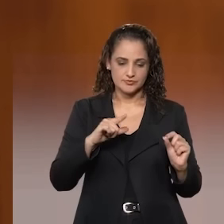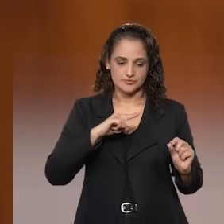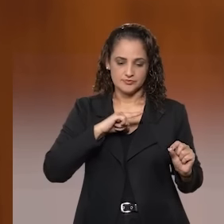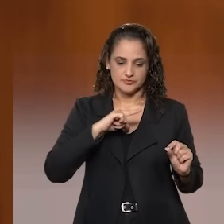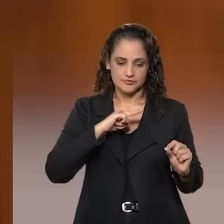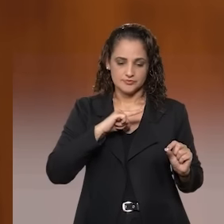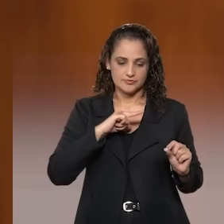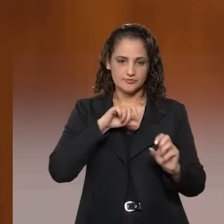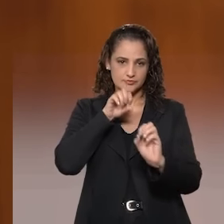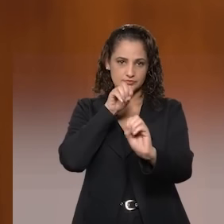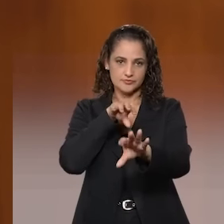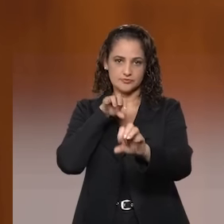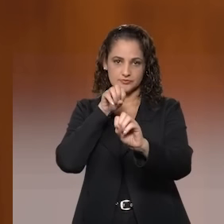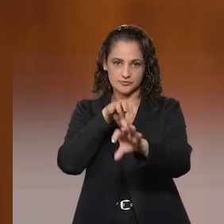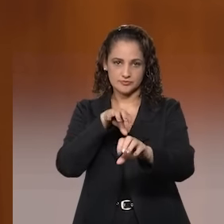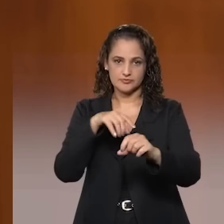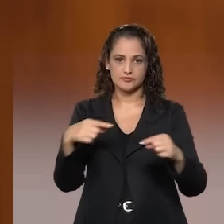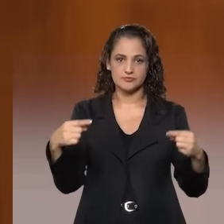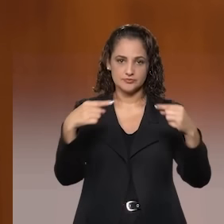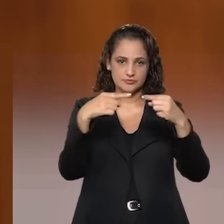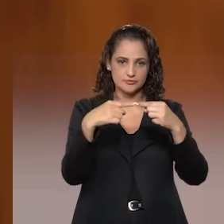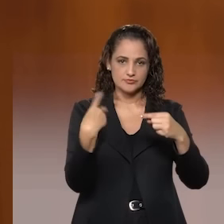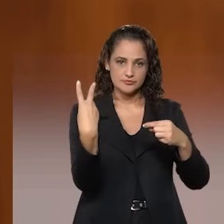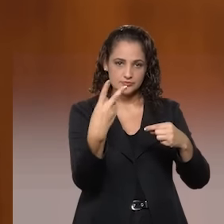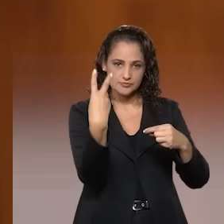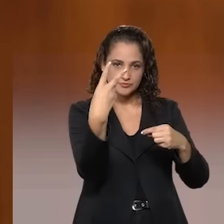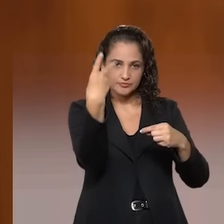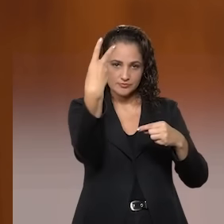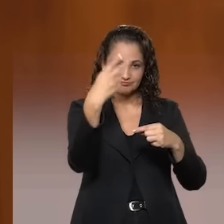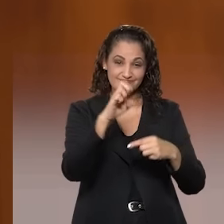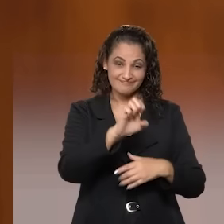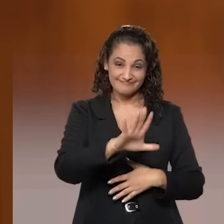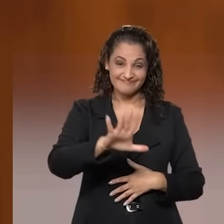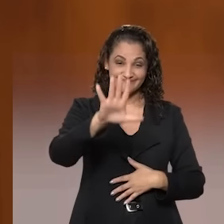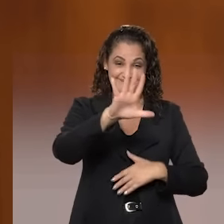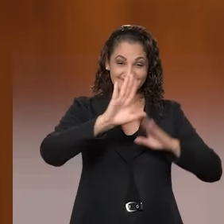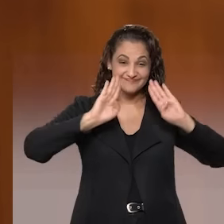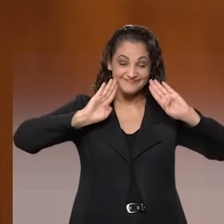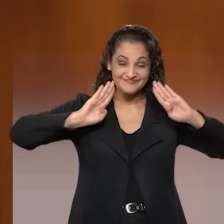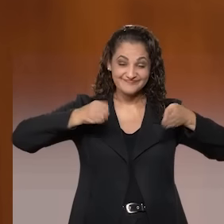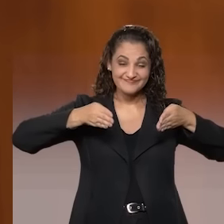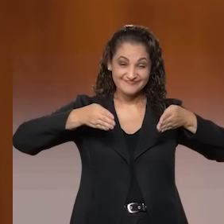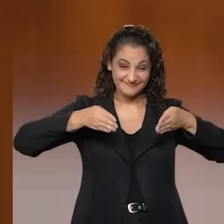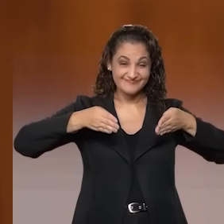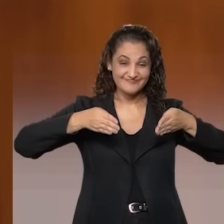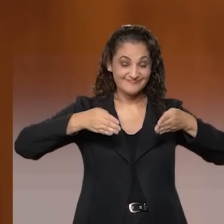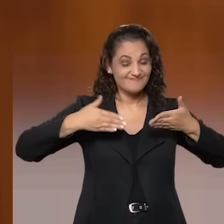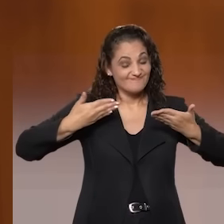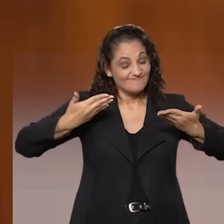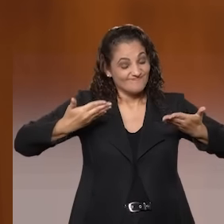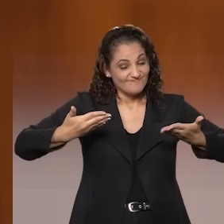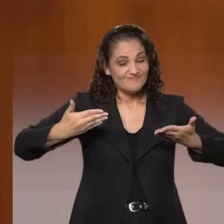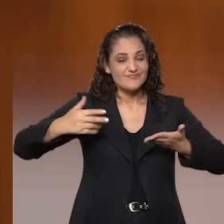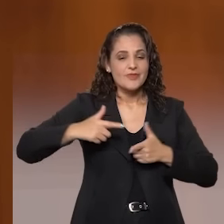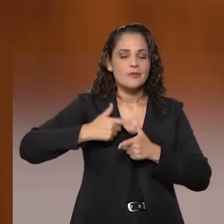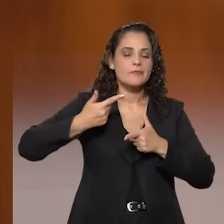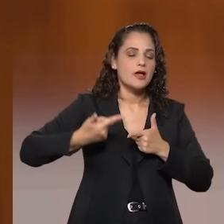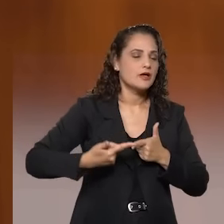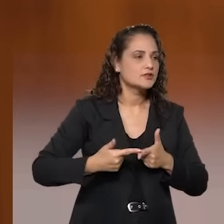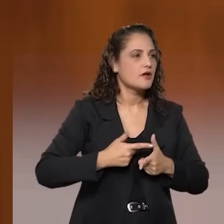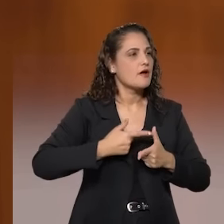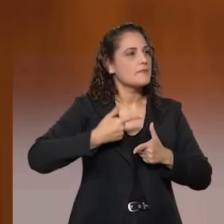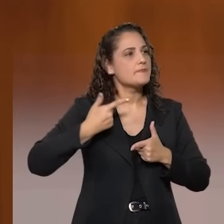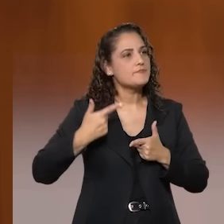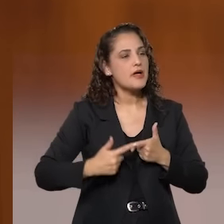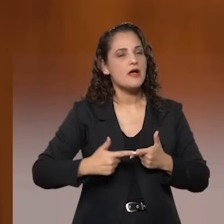tivemos uma educação baseada em valores eurocêntricos então e isso vem se repetindo